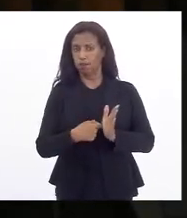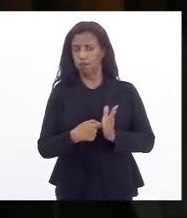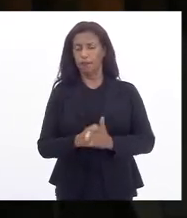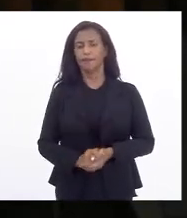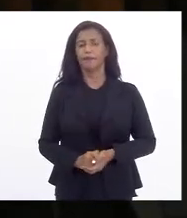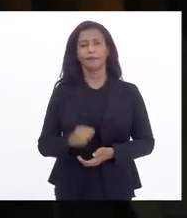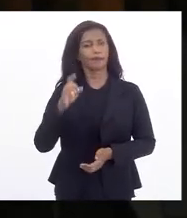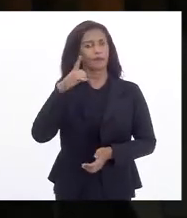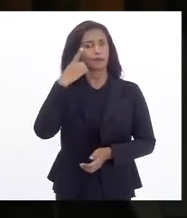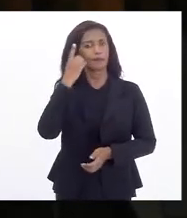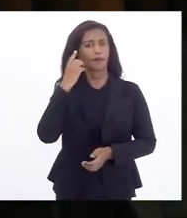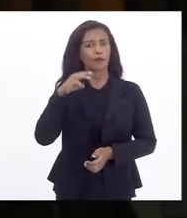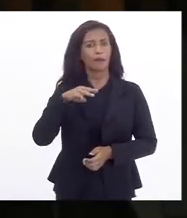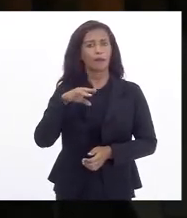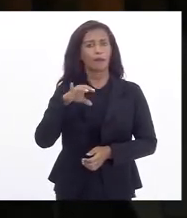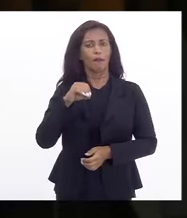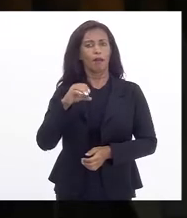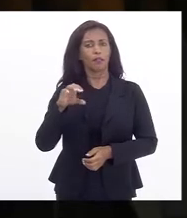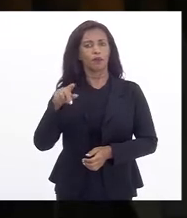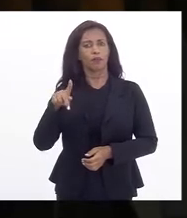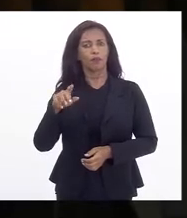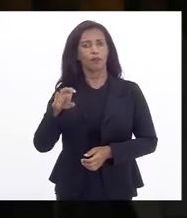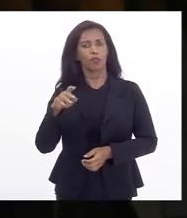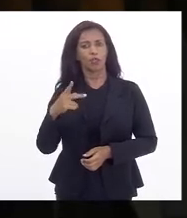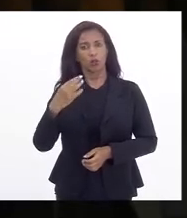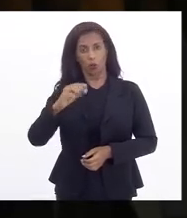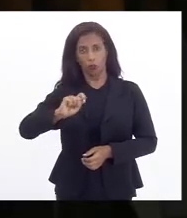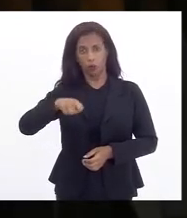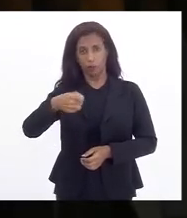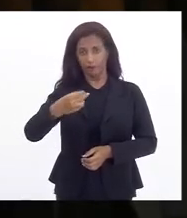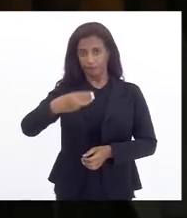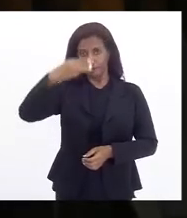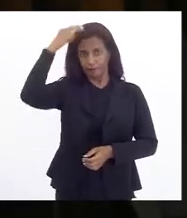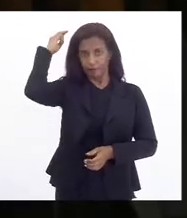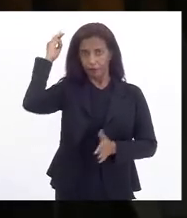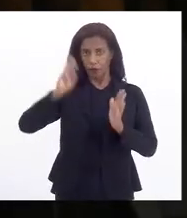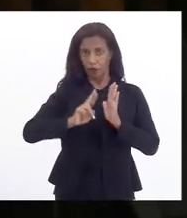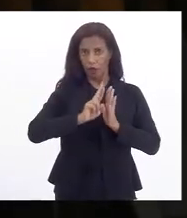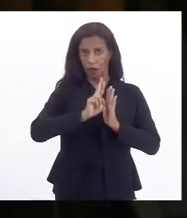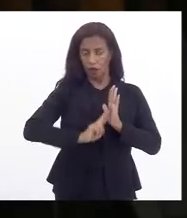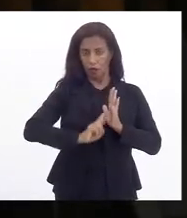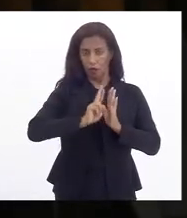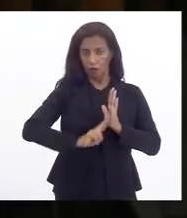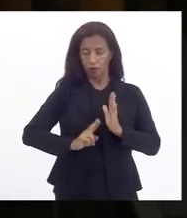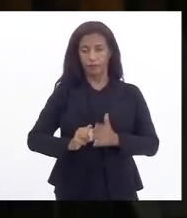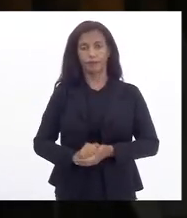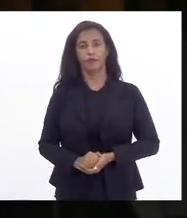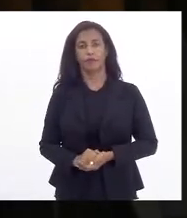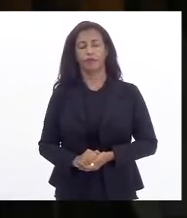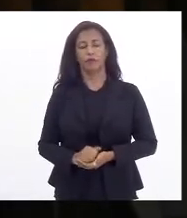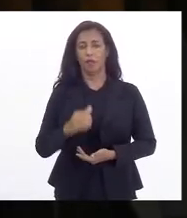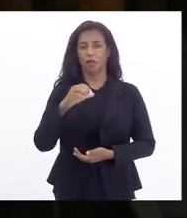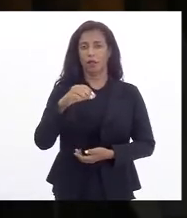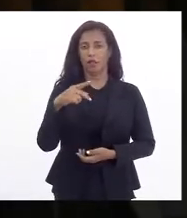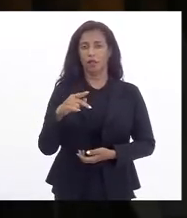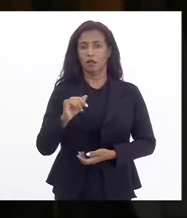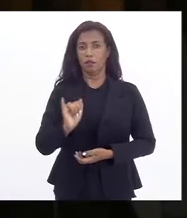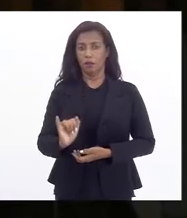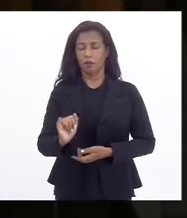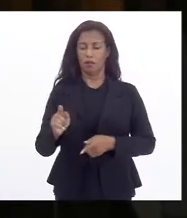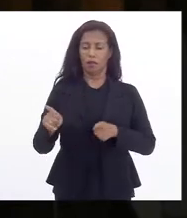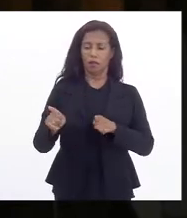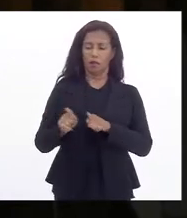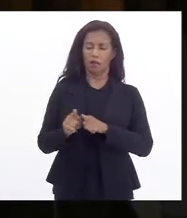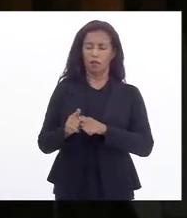Deputado Márcio Pacheco e foi o relator ia CPI é da